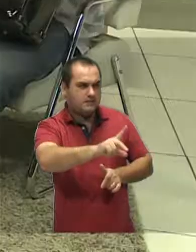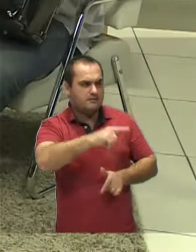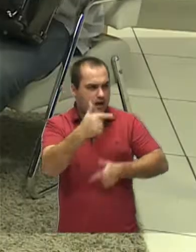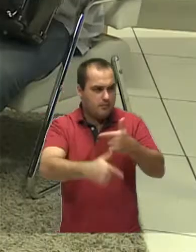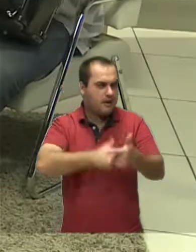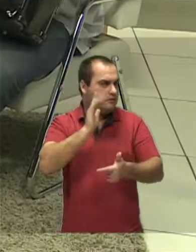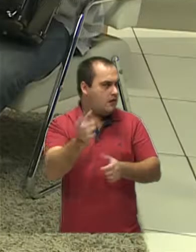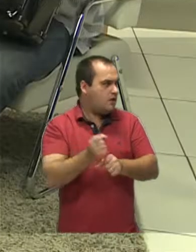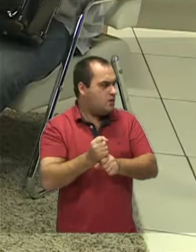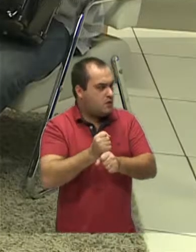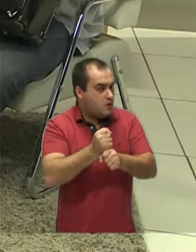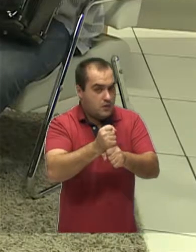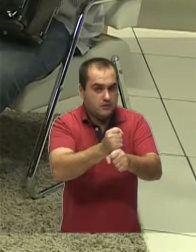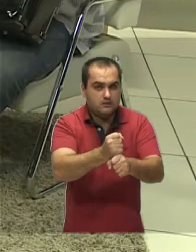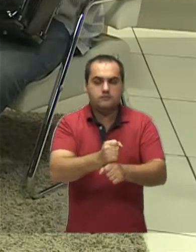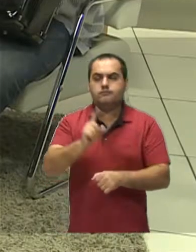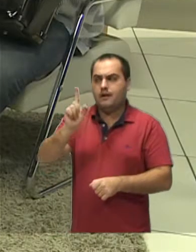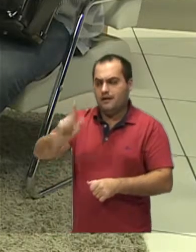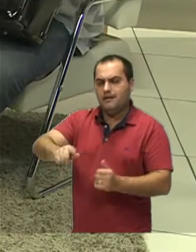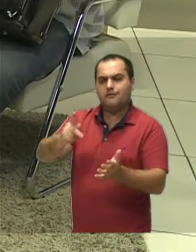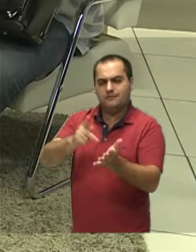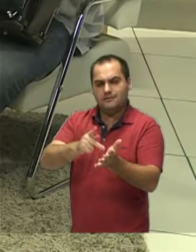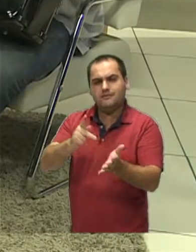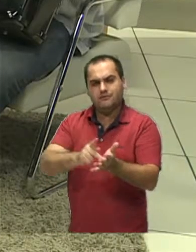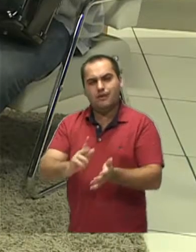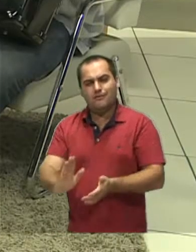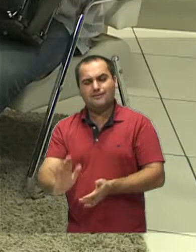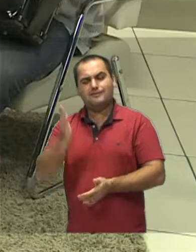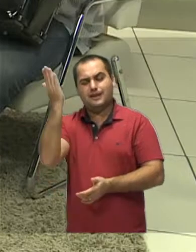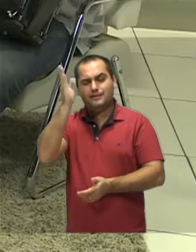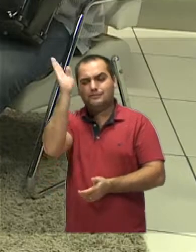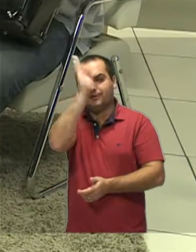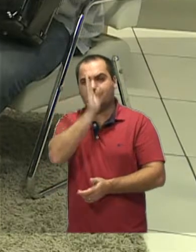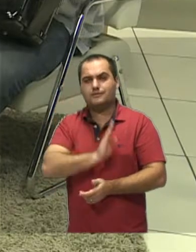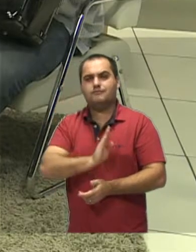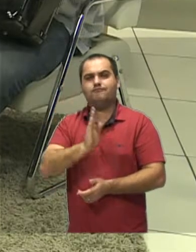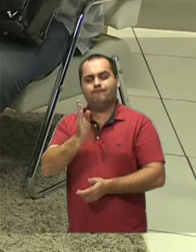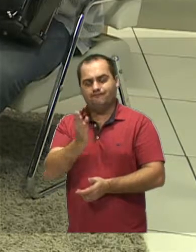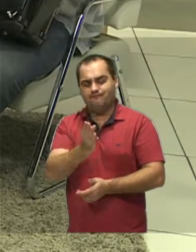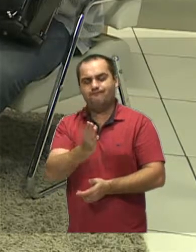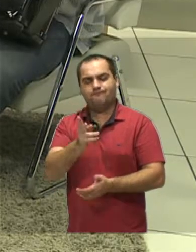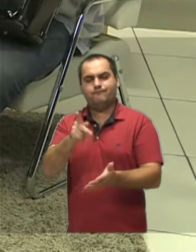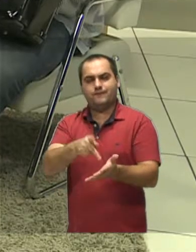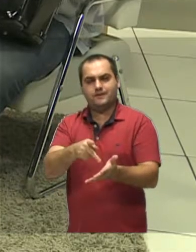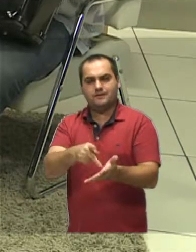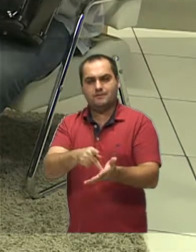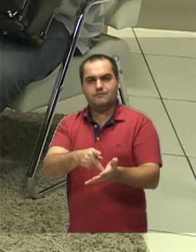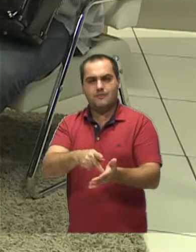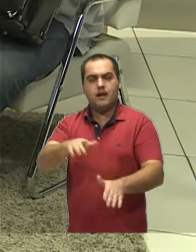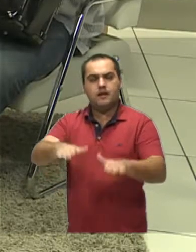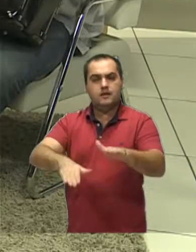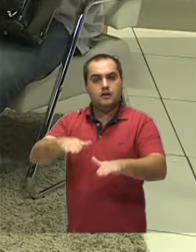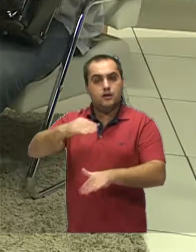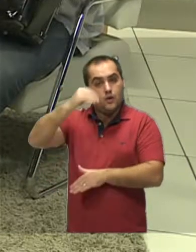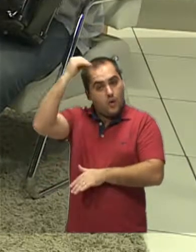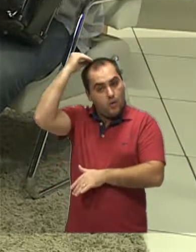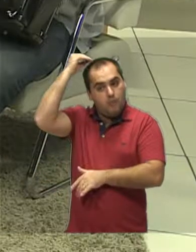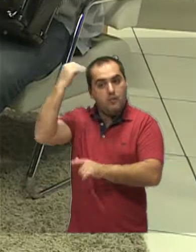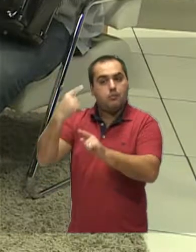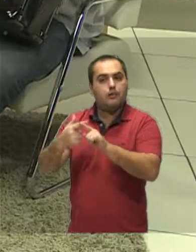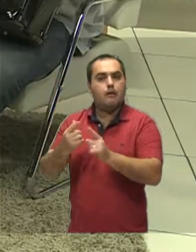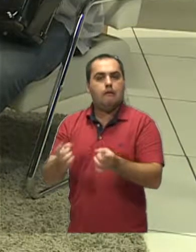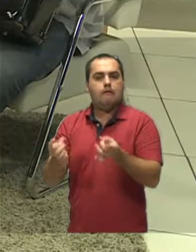que vem acontecendo muito, né? Infelizmente, no nosso país, né? Culpa muitas vezes pela